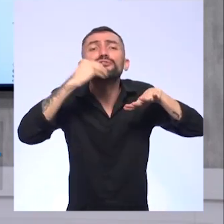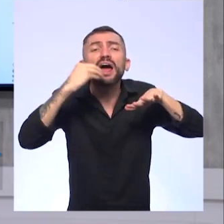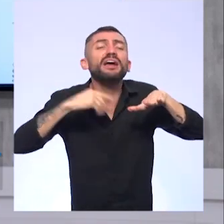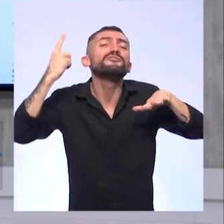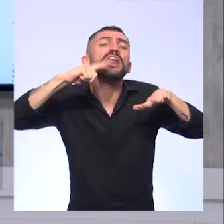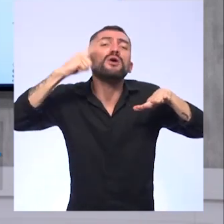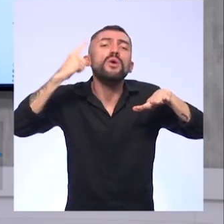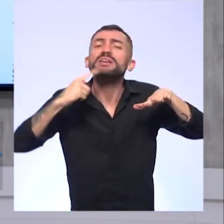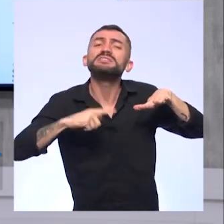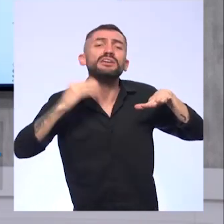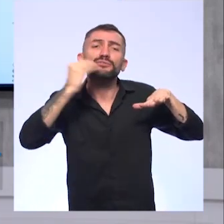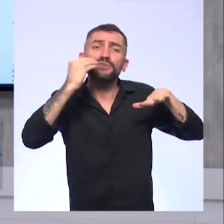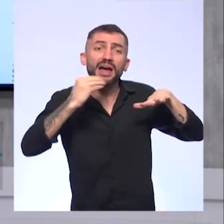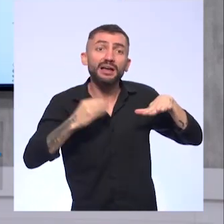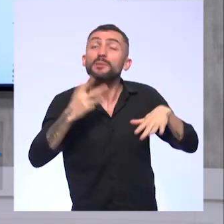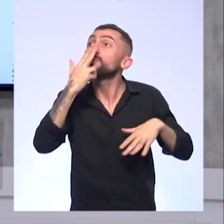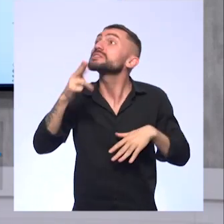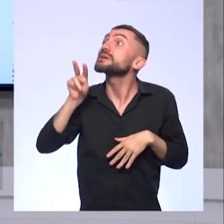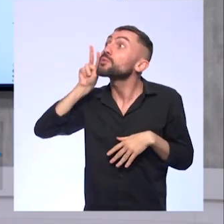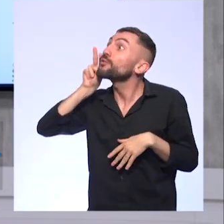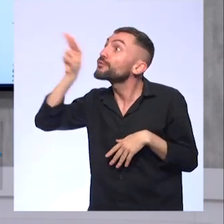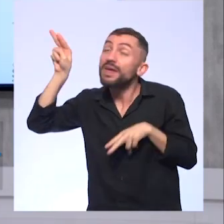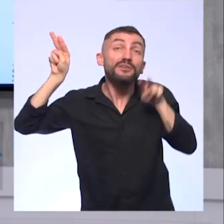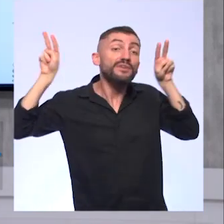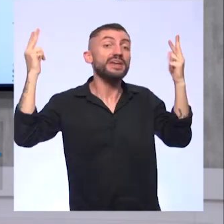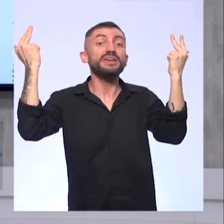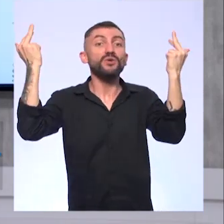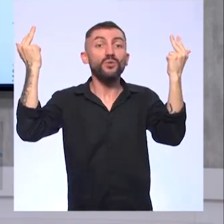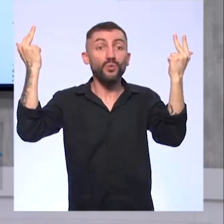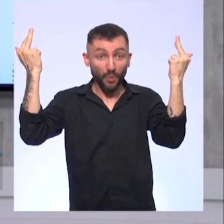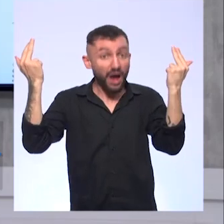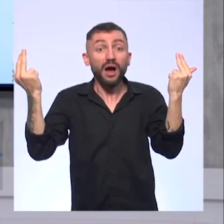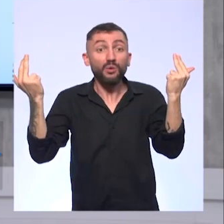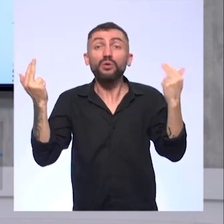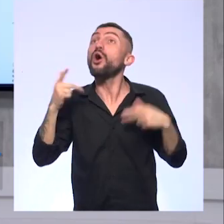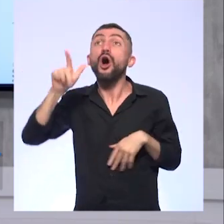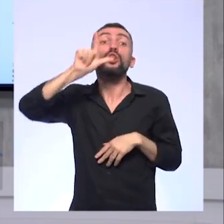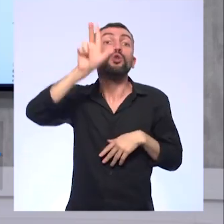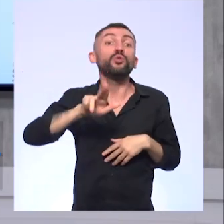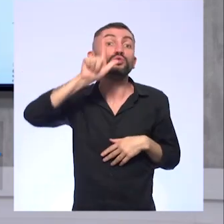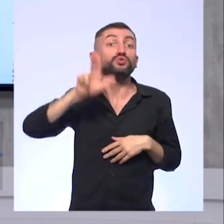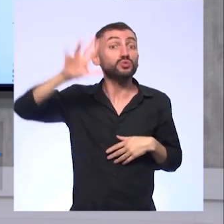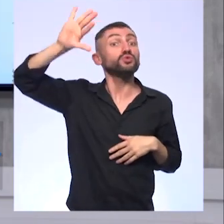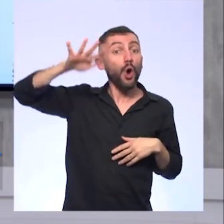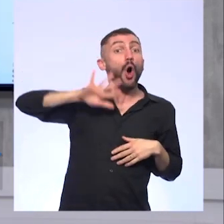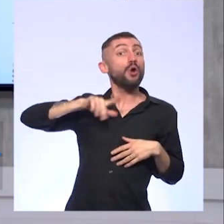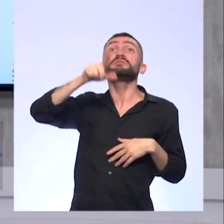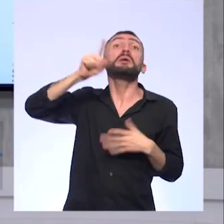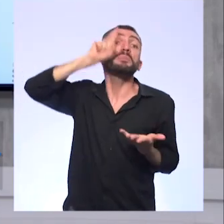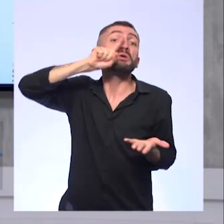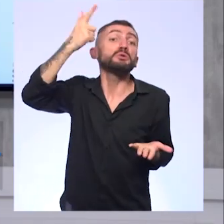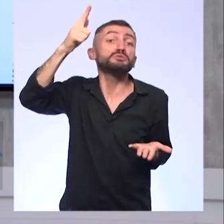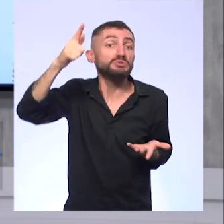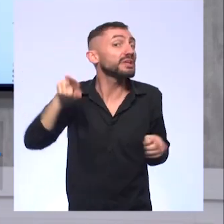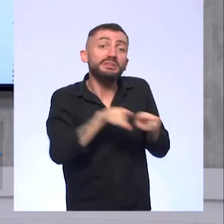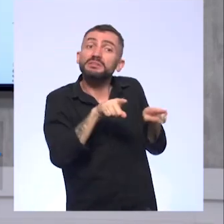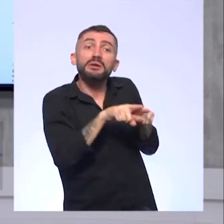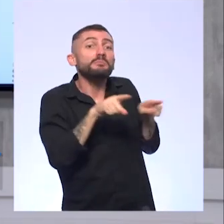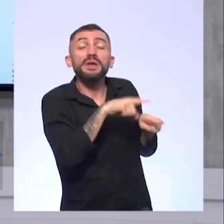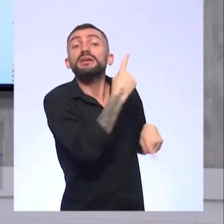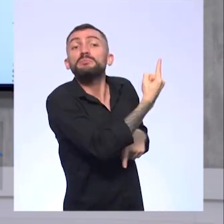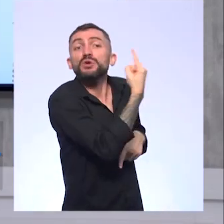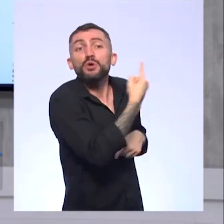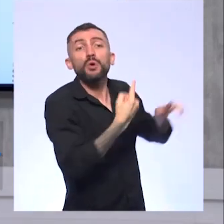ionizante Perigosa a luz visível seria também então micro-ondas por exemplo não é uma onda perigosa do ponto de vista de